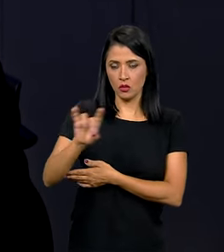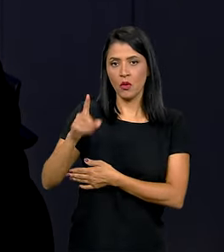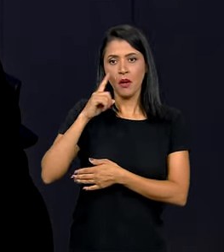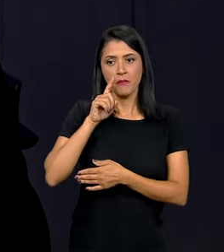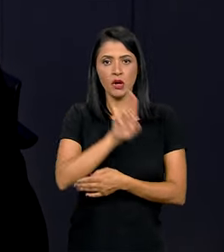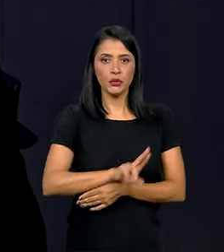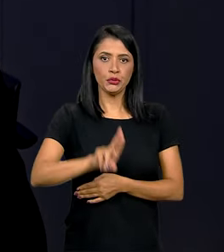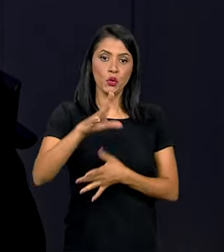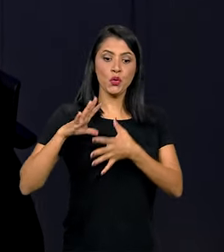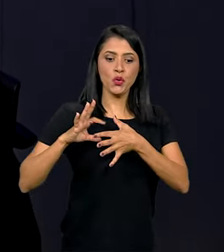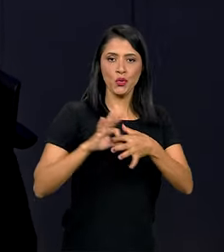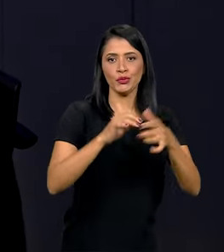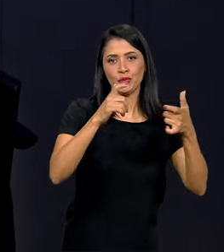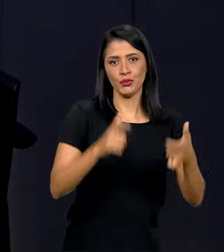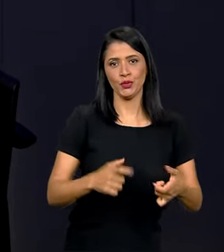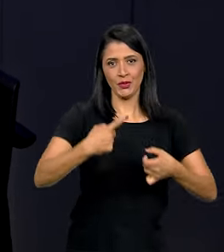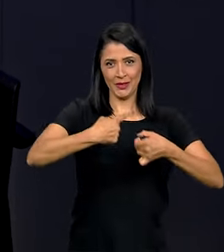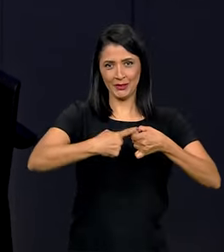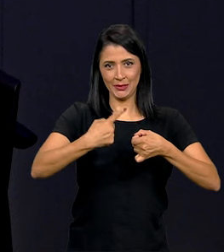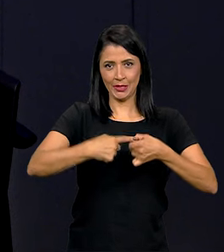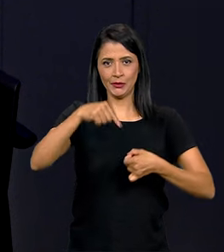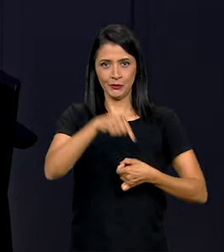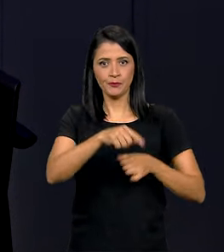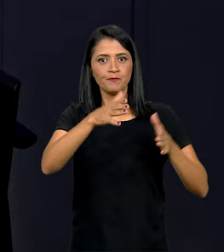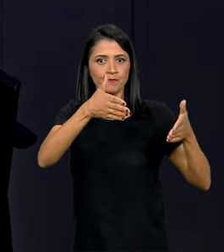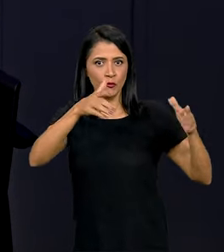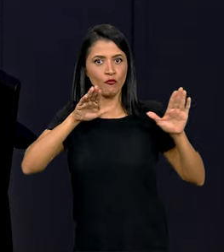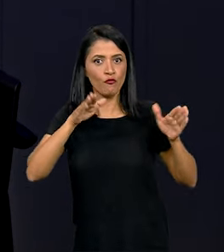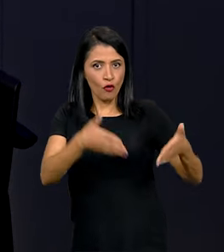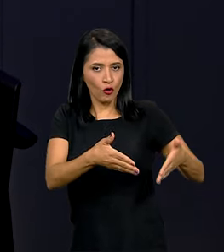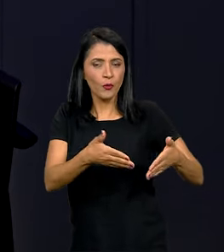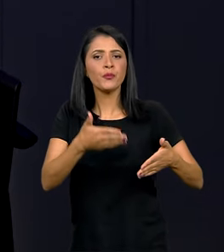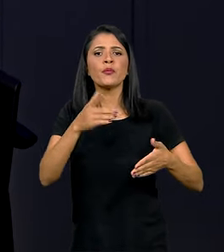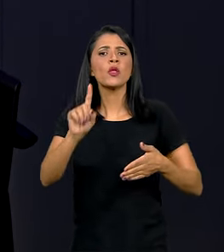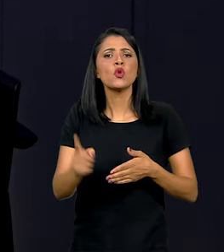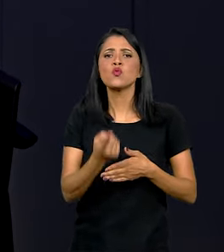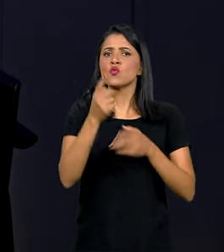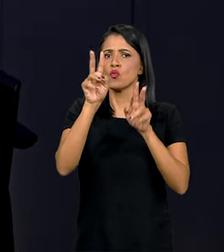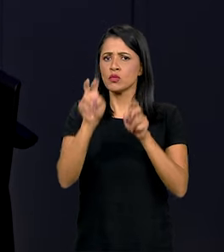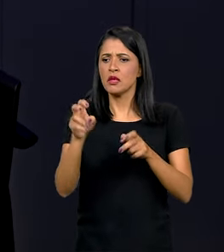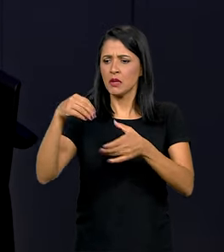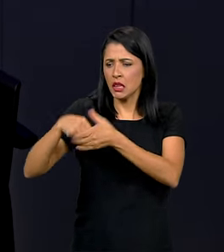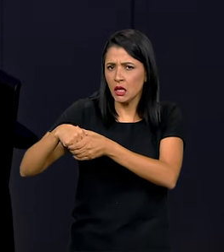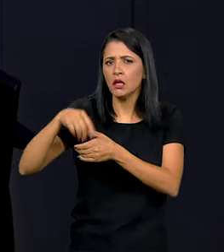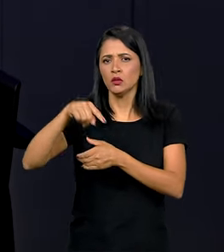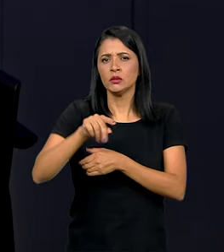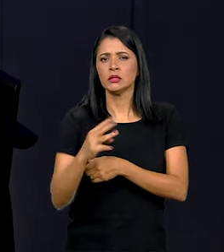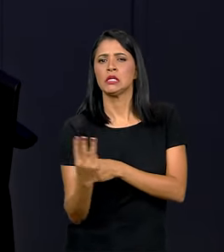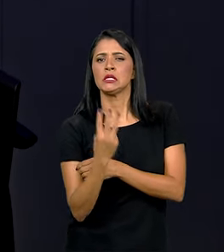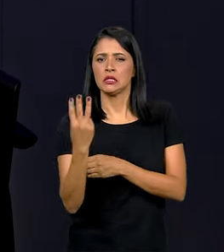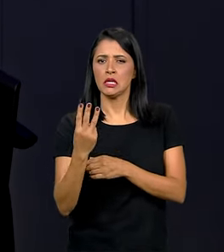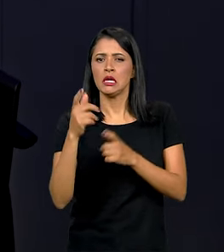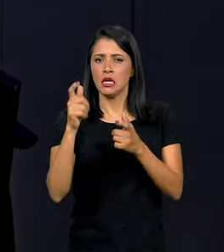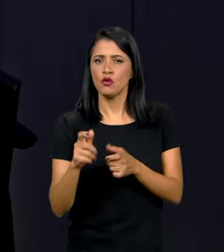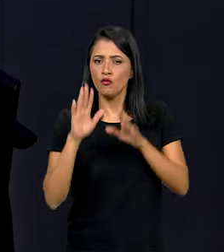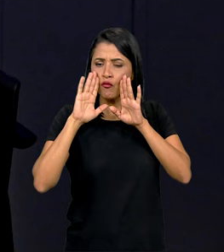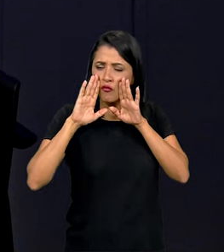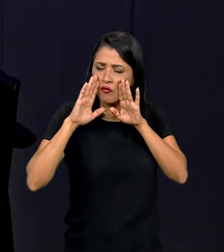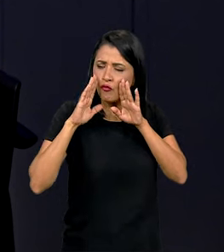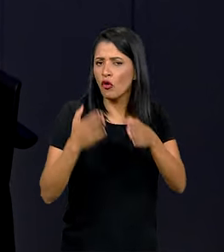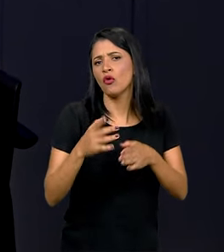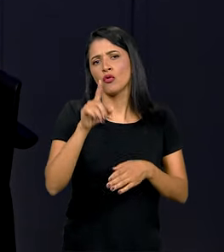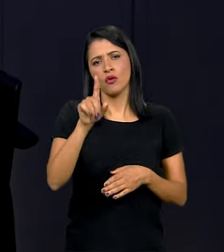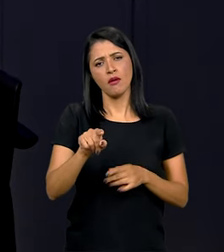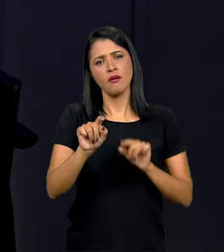aplicou isso para o nosso contexto local de cidade e uma grande Bandeira dentro dentro dessas três uma grande e eh um grande foco